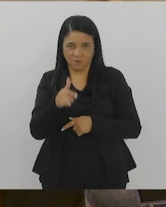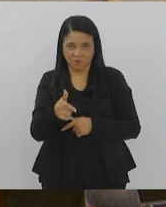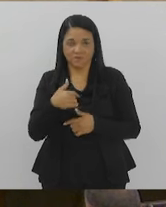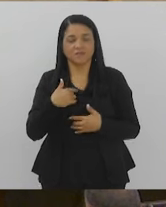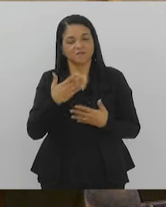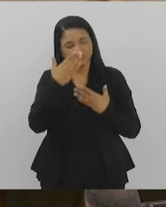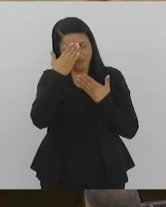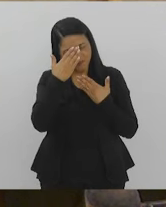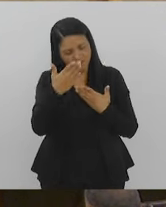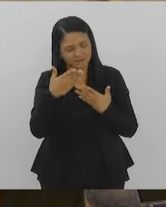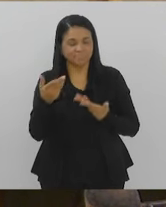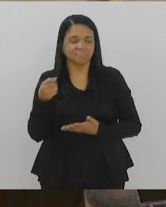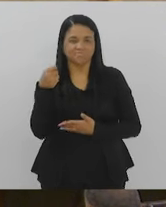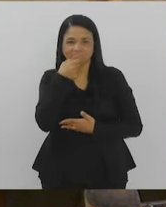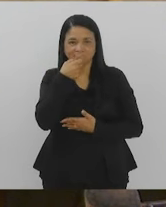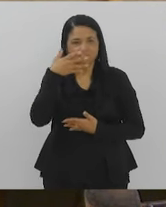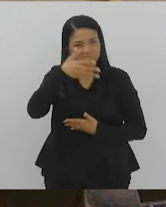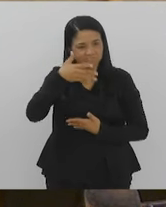fica à vontade.